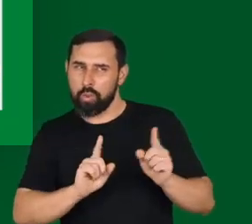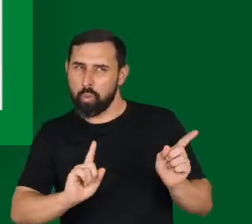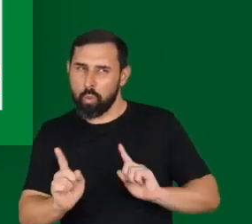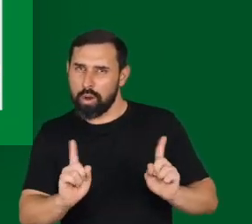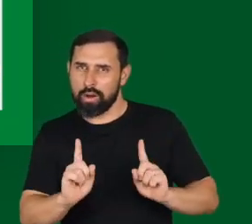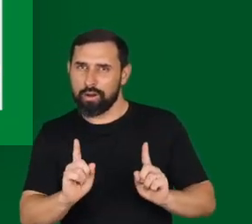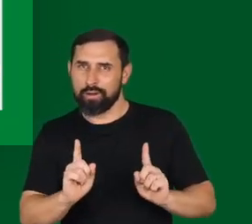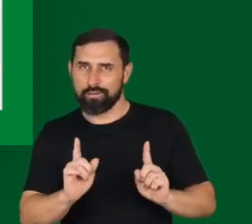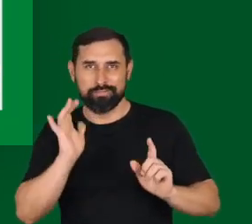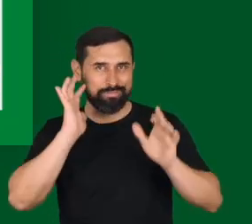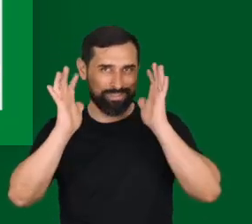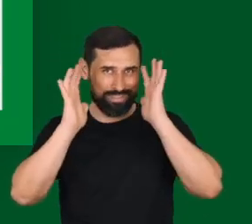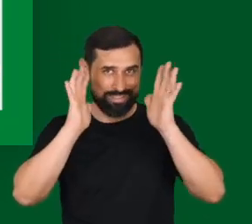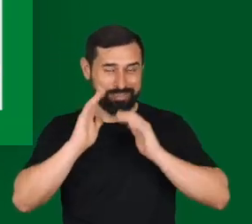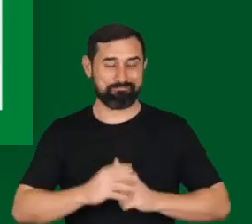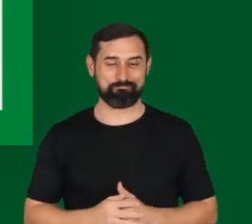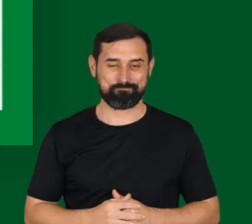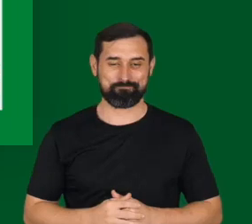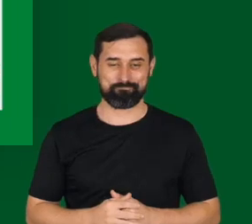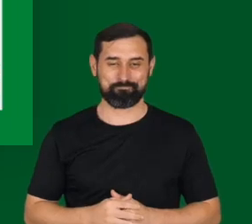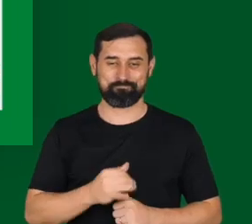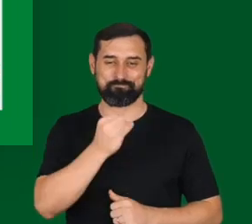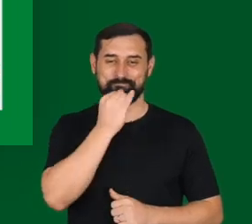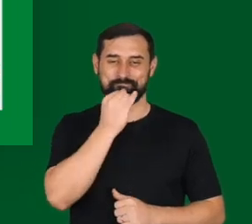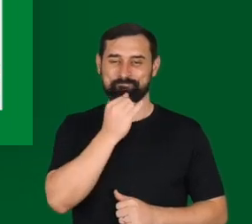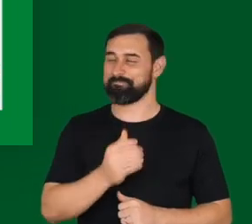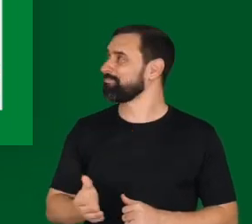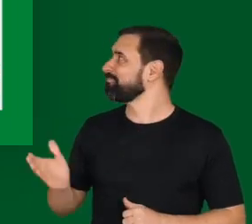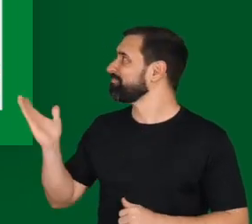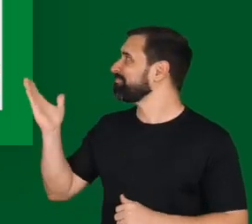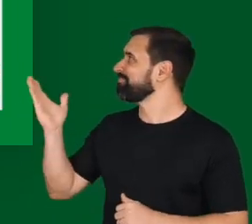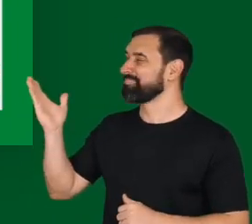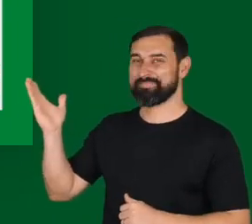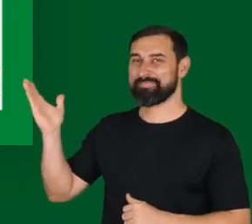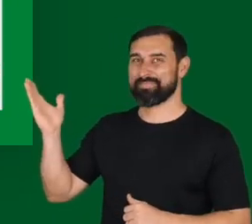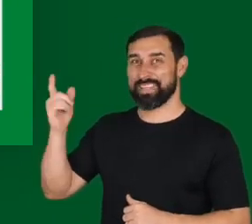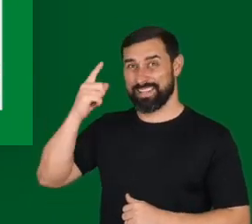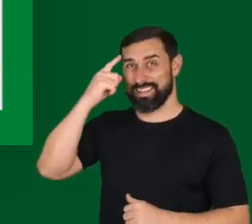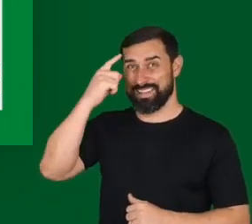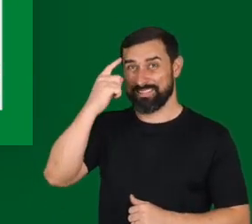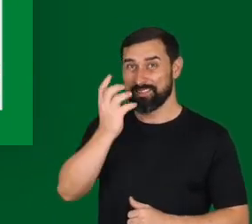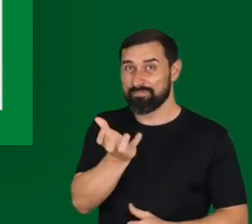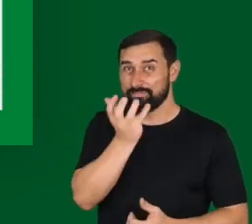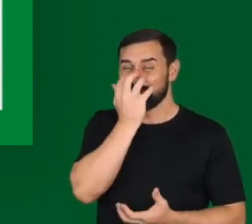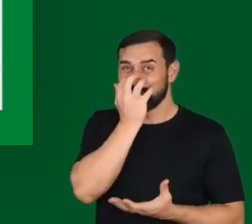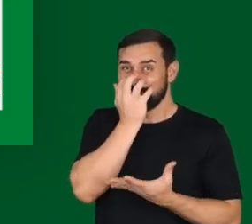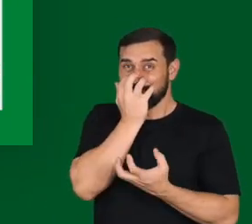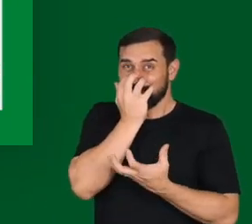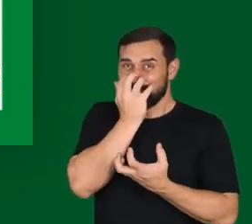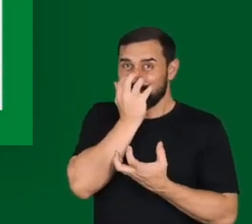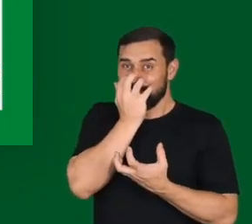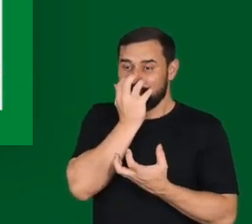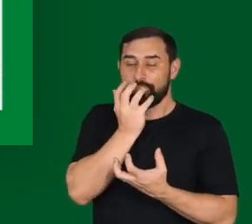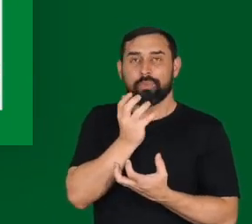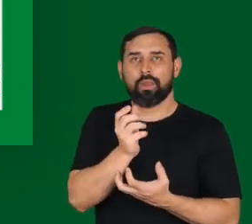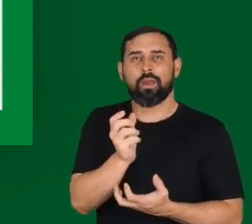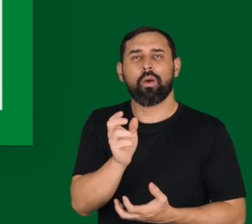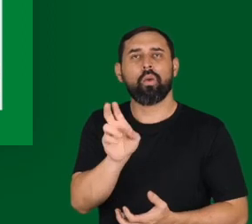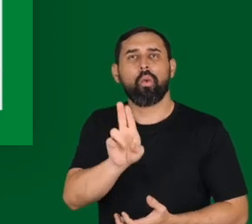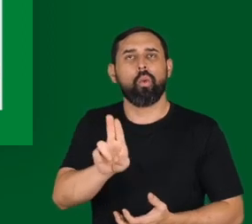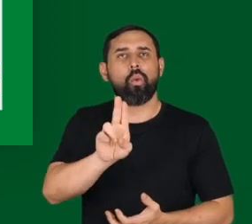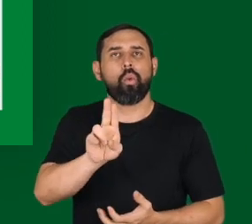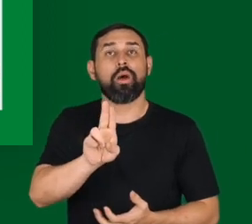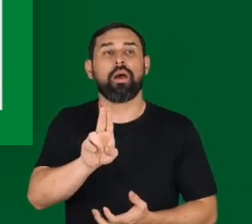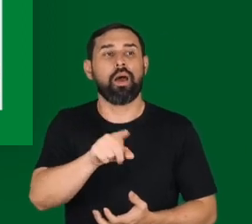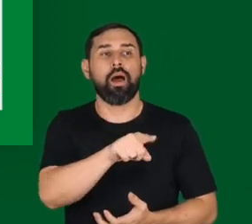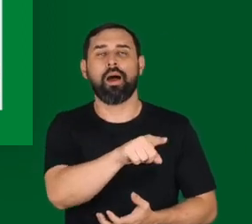frequência respiratória ideal para aquela idade. Lembrando que esse BVM pediátrico, principalmente essa marca que eu mostrei aí, que é a AMBU,